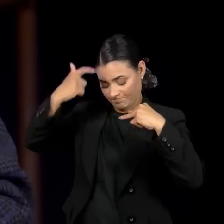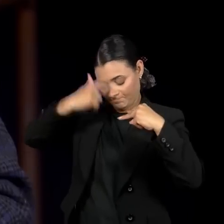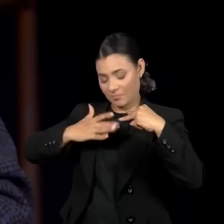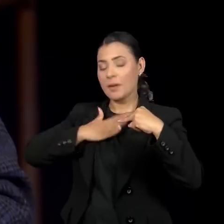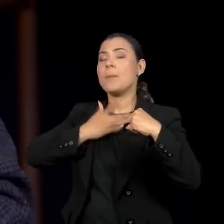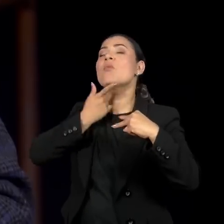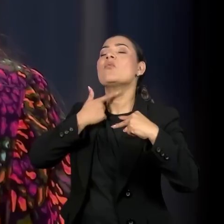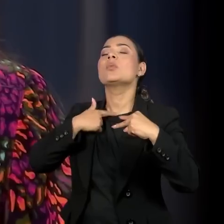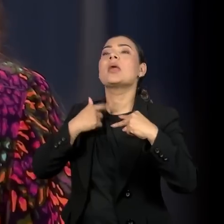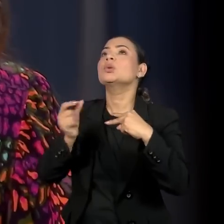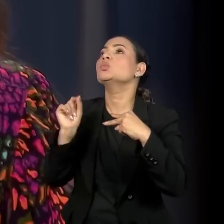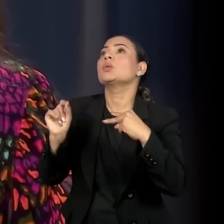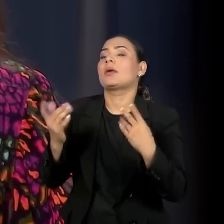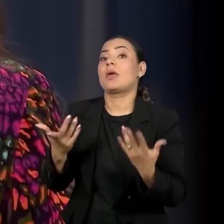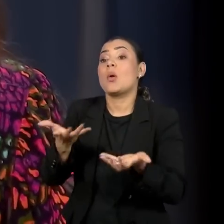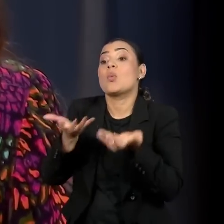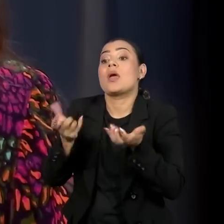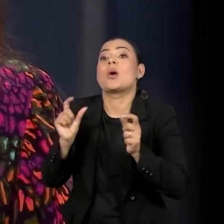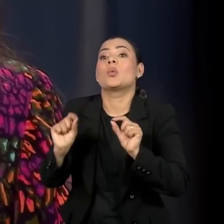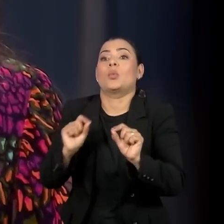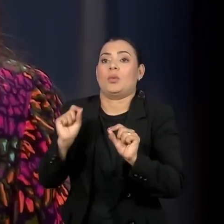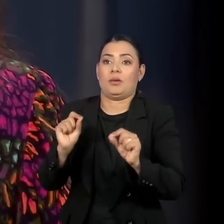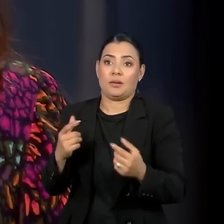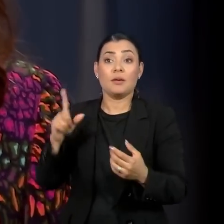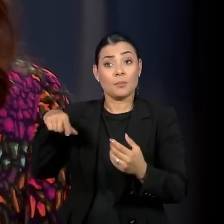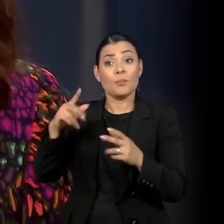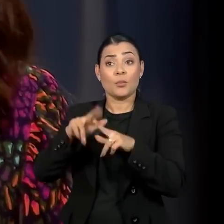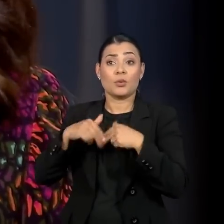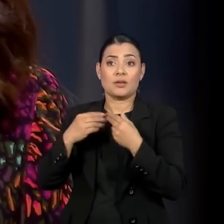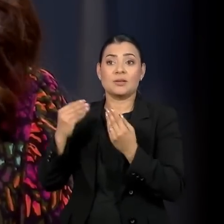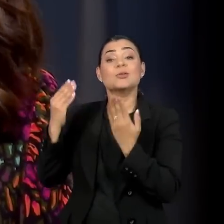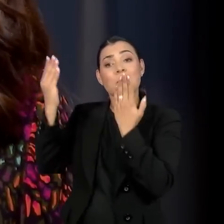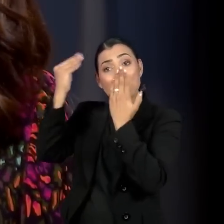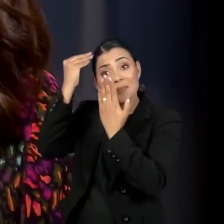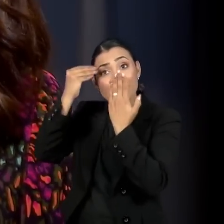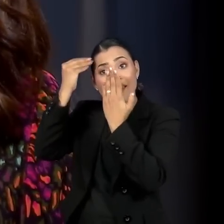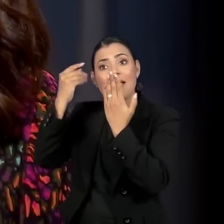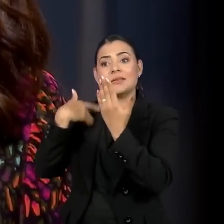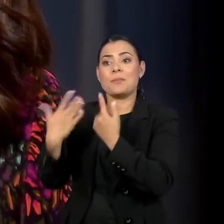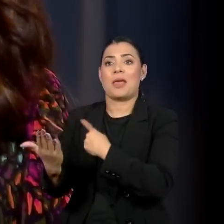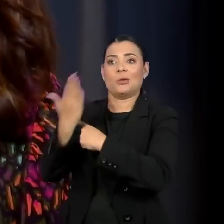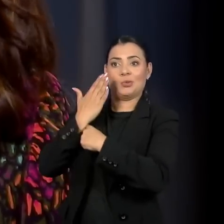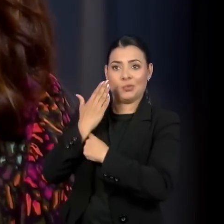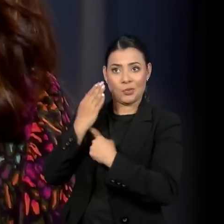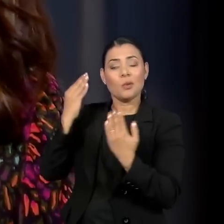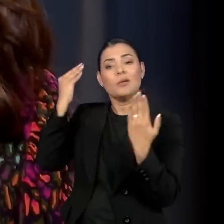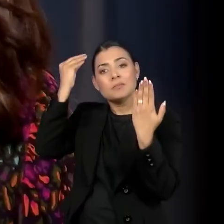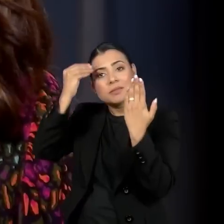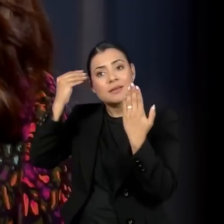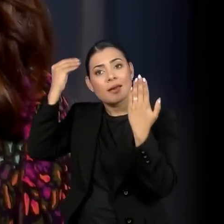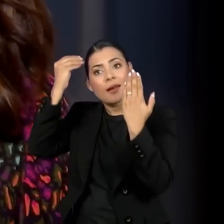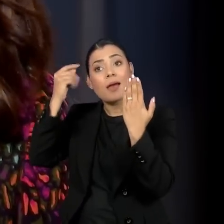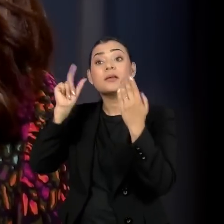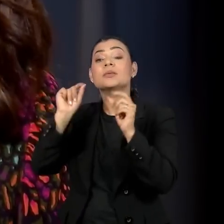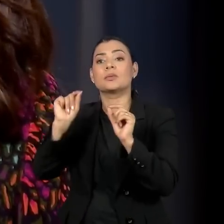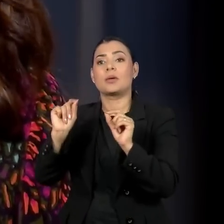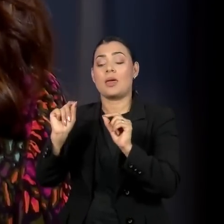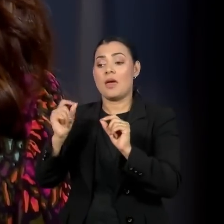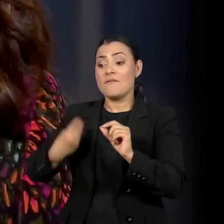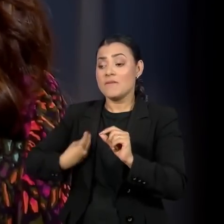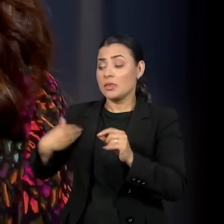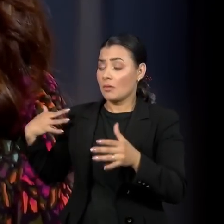primeiro. seu desejo, o que você quer, né? Isso a psicanálise me ensinou muito, assim, me traz muito, que é, a gente passa muito tempo da nossa